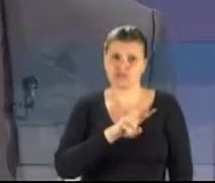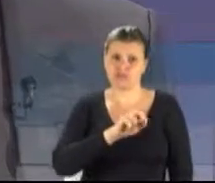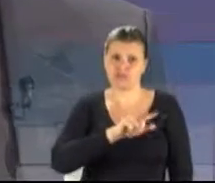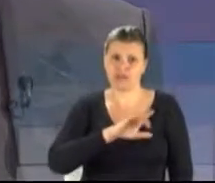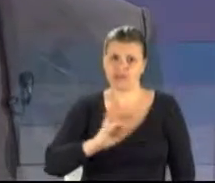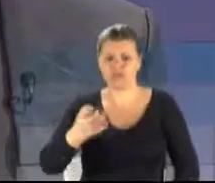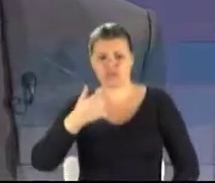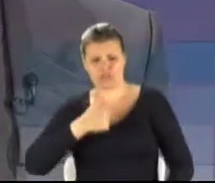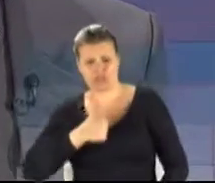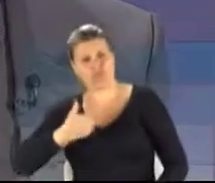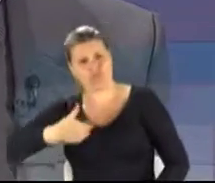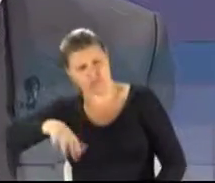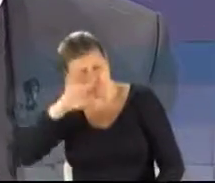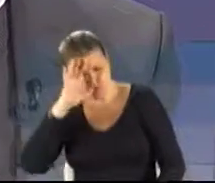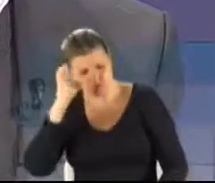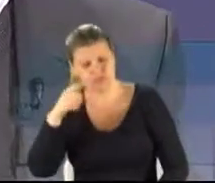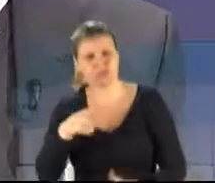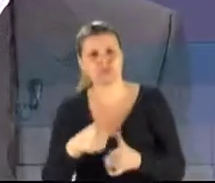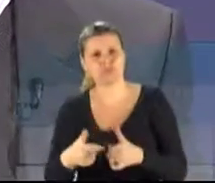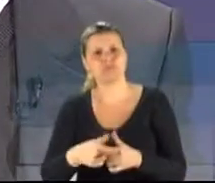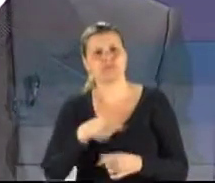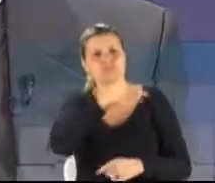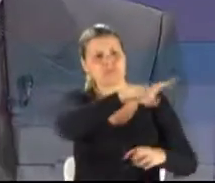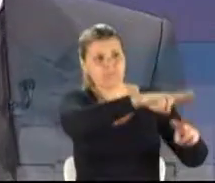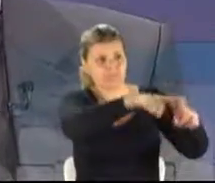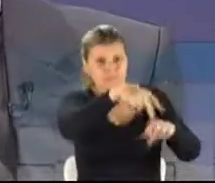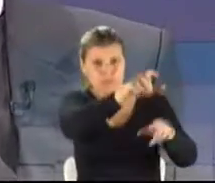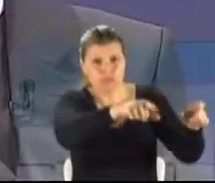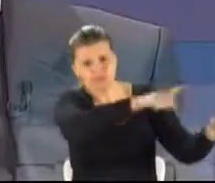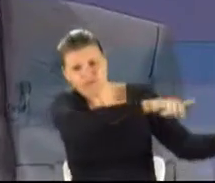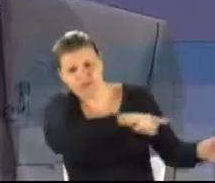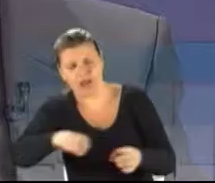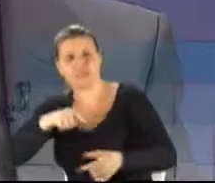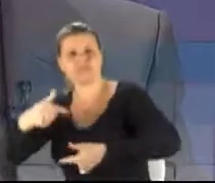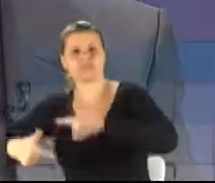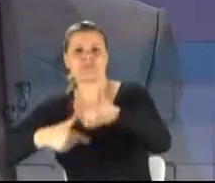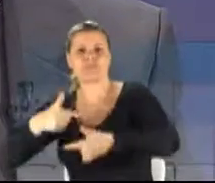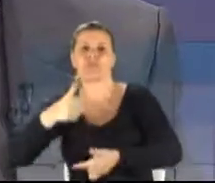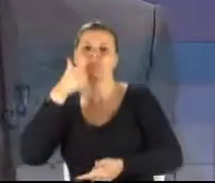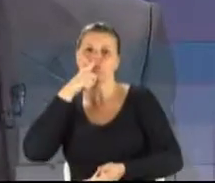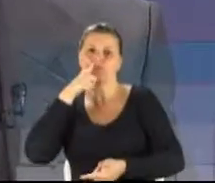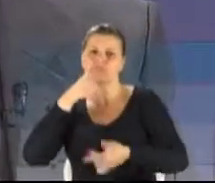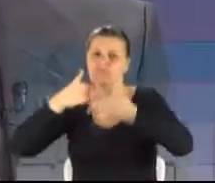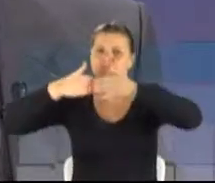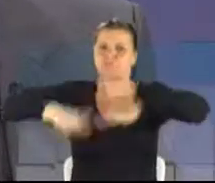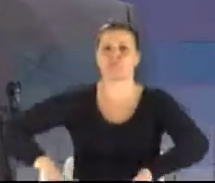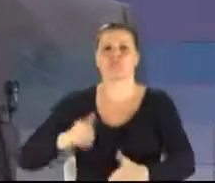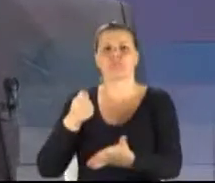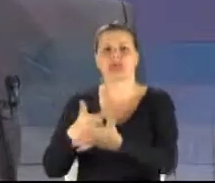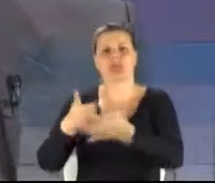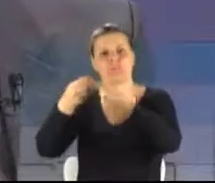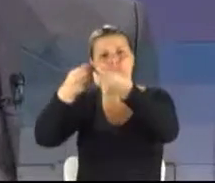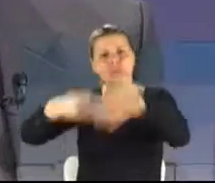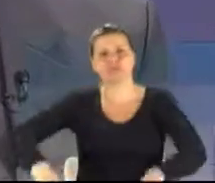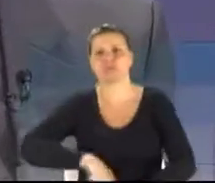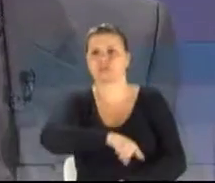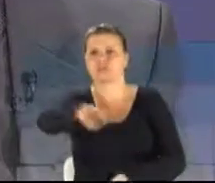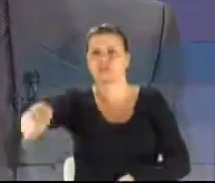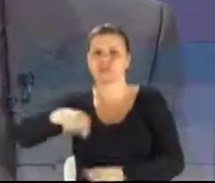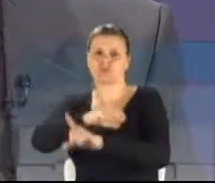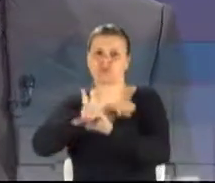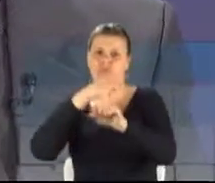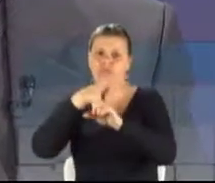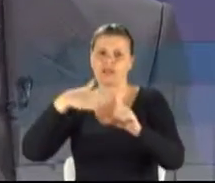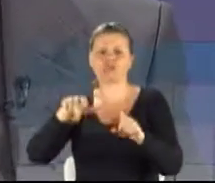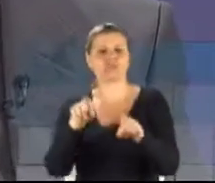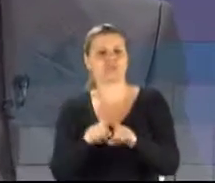resolver esse problema vamos botar os presos trabalhar para pagar pelo menos parte do prejuízo que eles causam à sociedade e também vamos